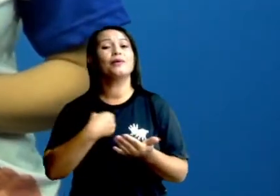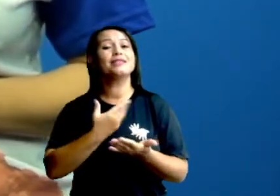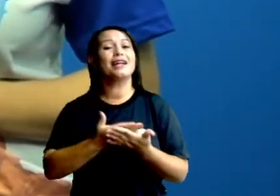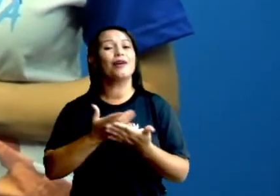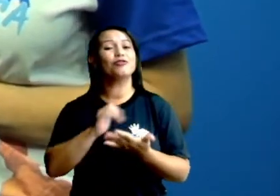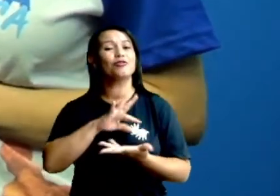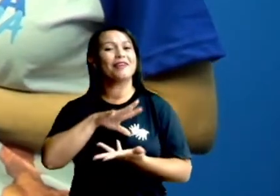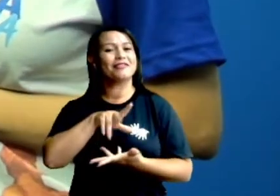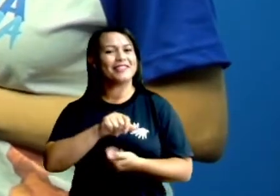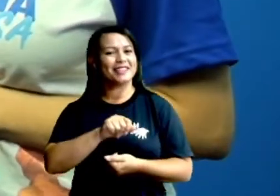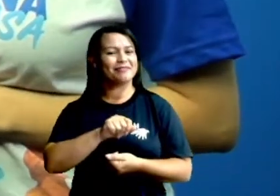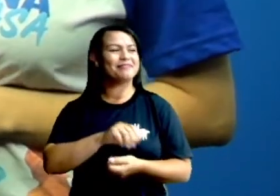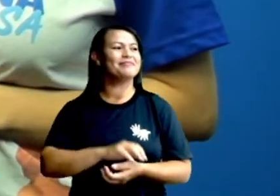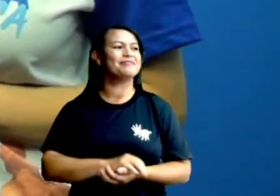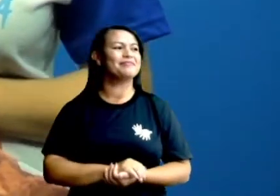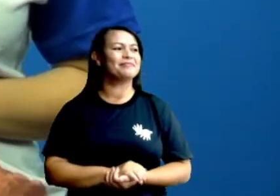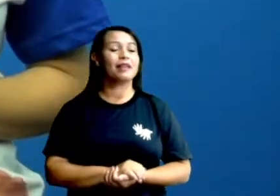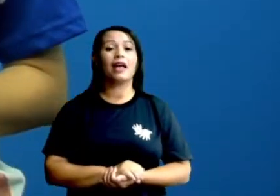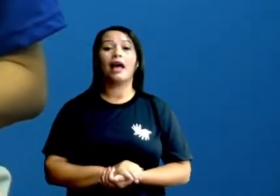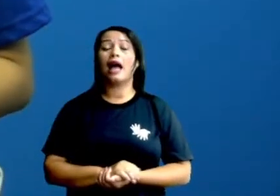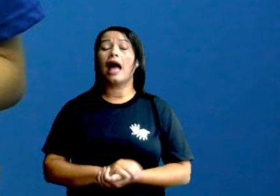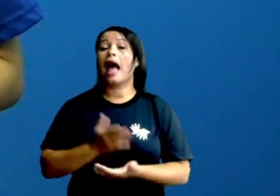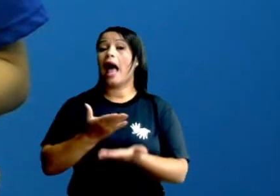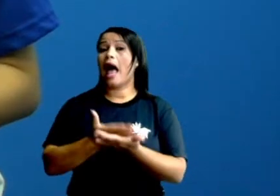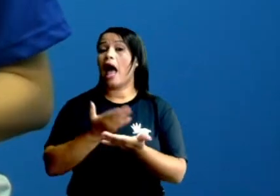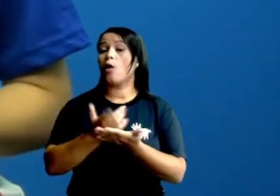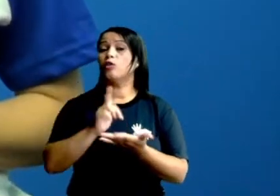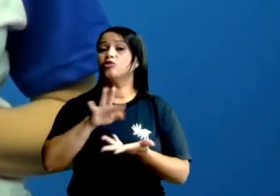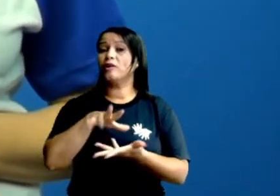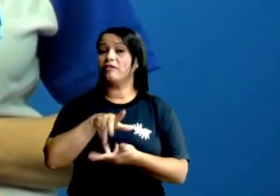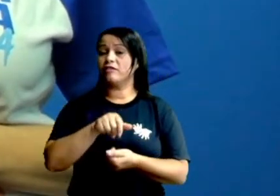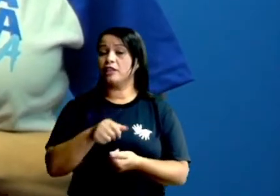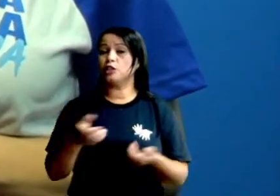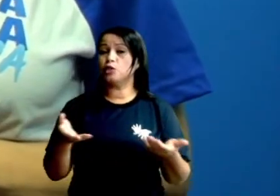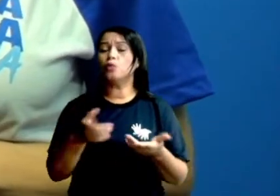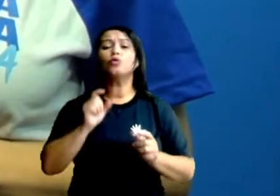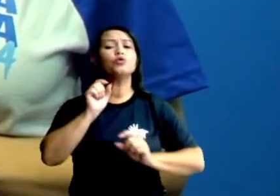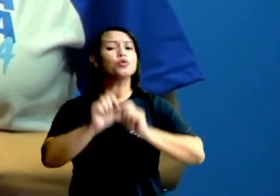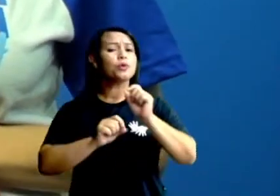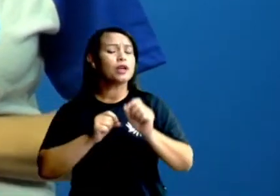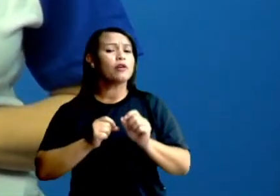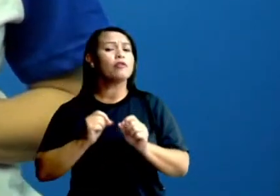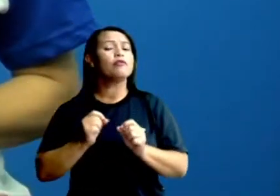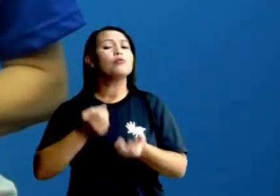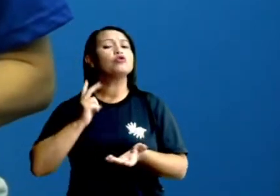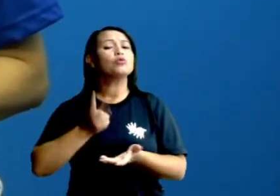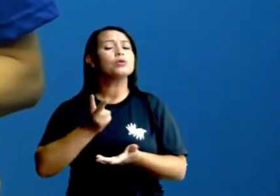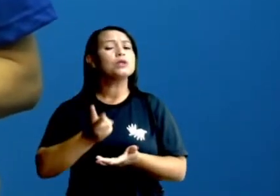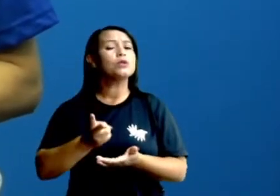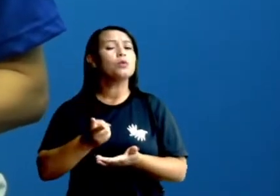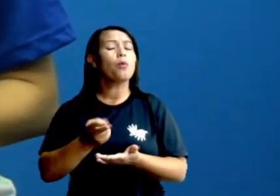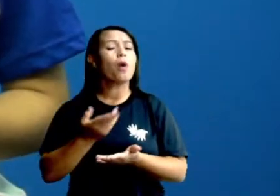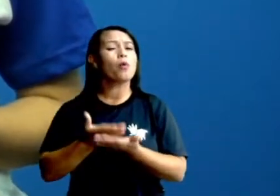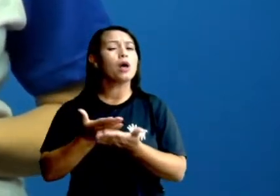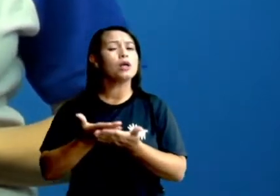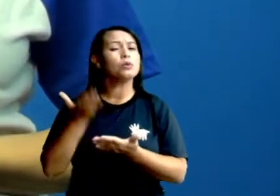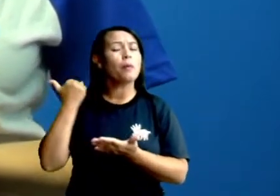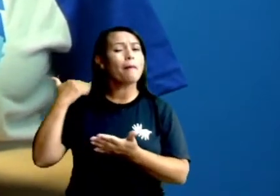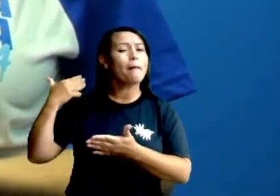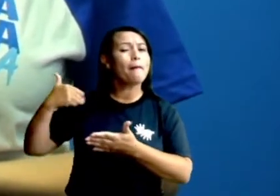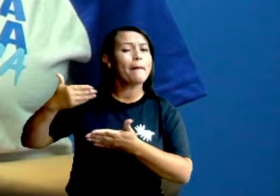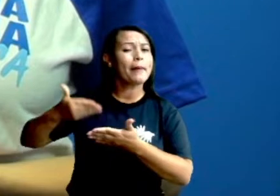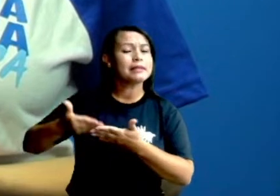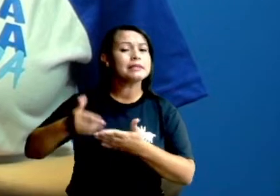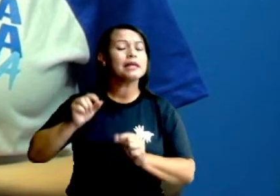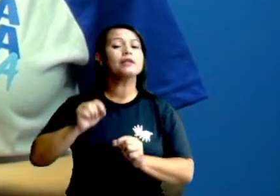de geografia. Então, na aula de geografia de hoje, a gente vai dar continuidade ao assunto que a gente está estudando,